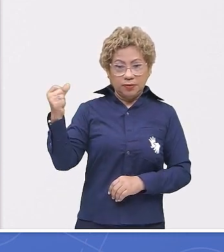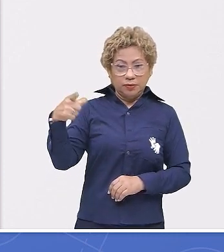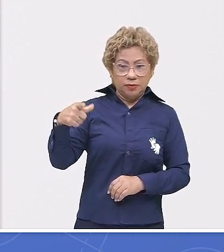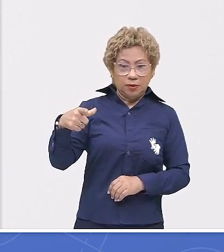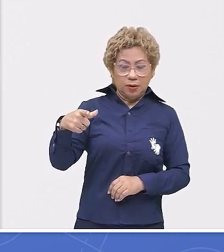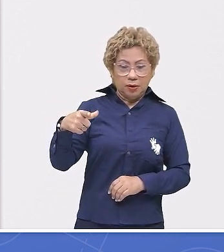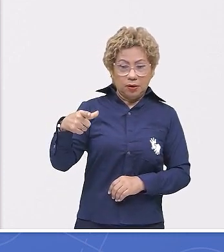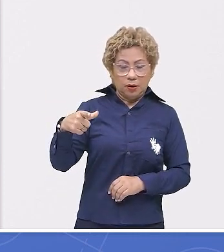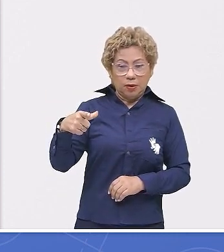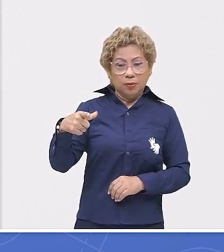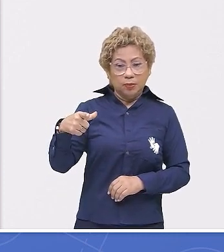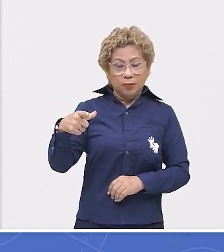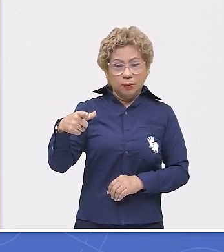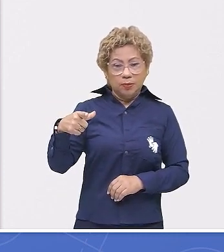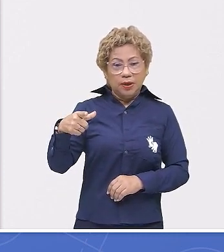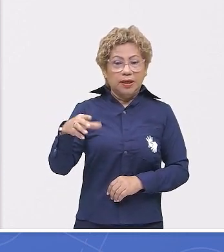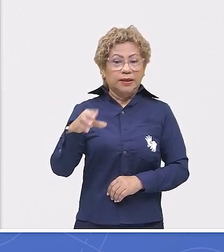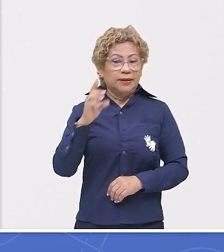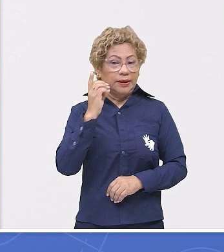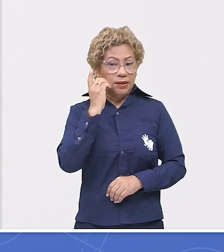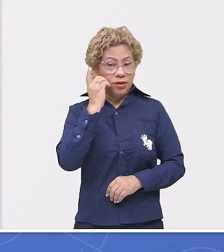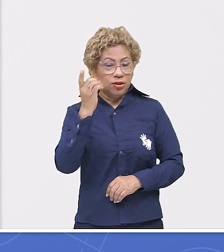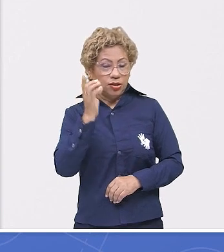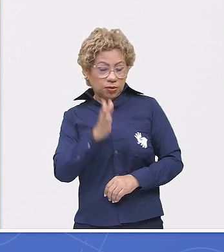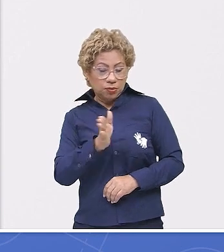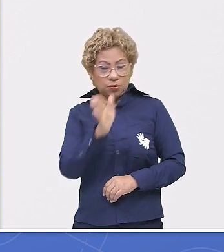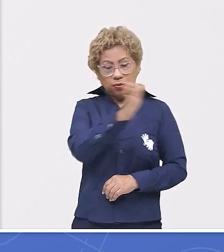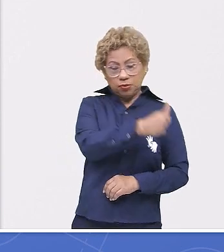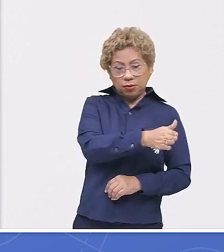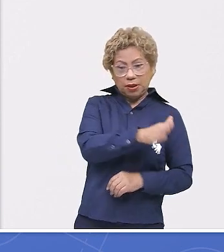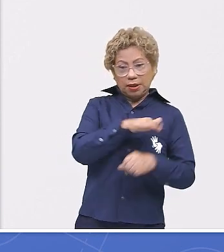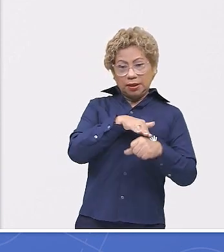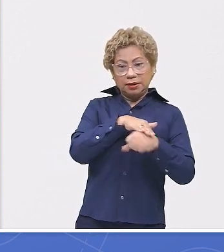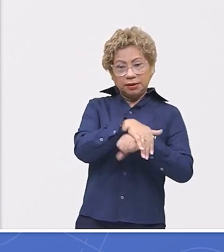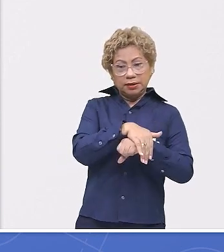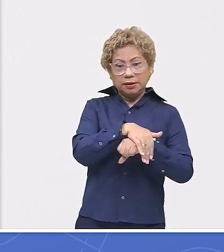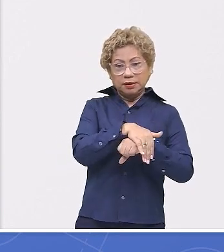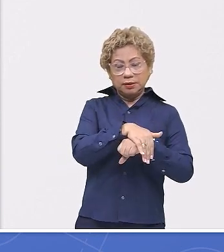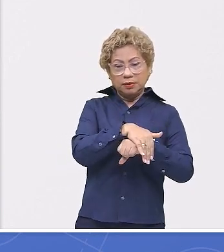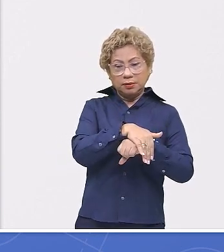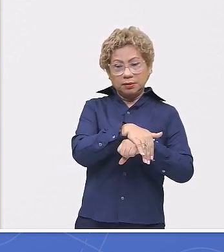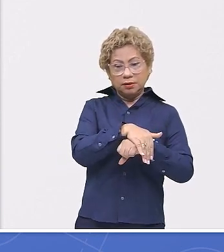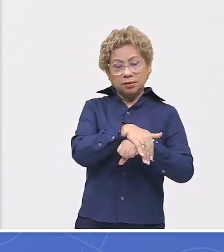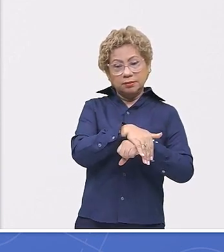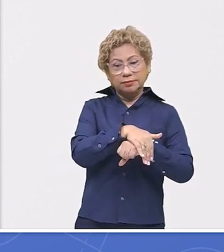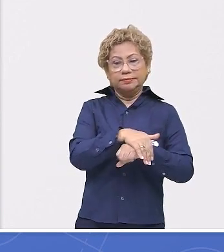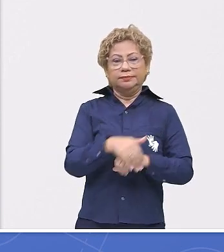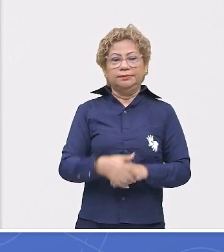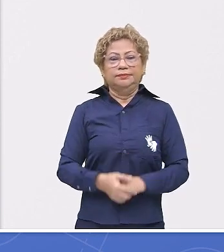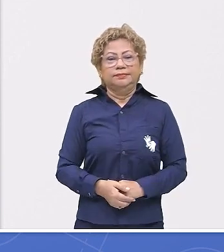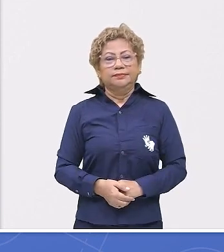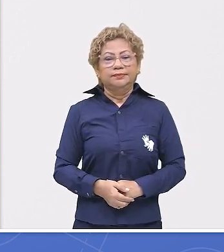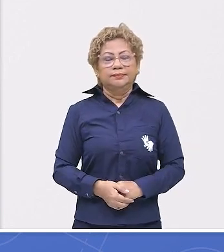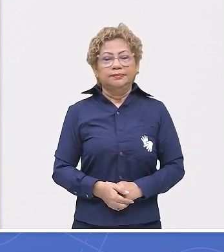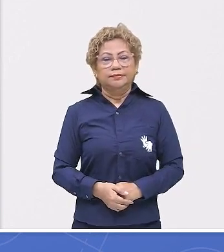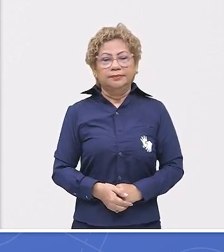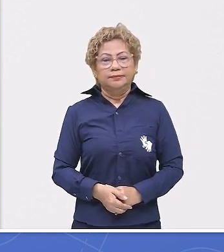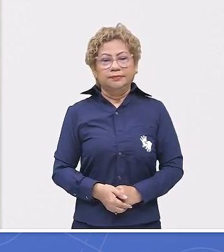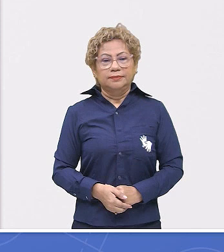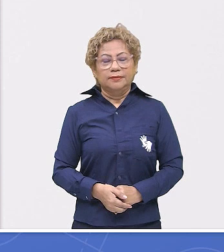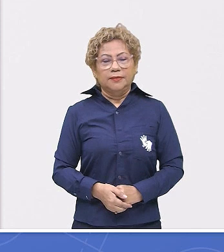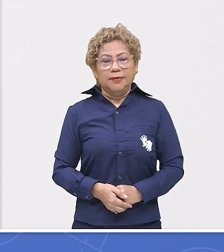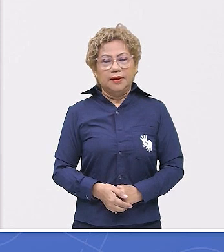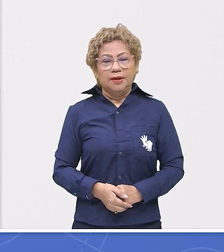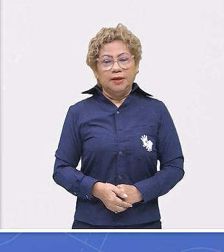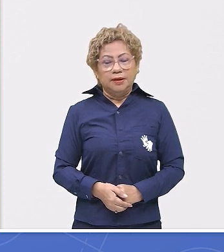tá? Por quê? Porque tem o Sol, tá? Então, do outro, né, já vai ser o quê? Noite. Então, na parte